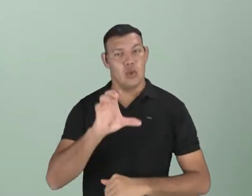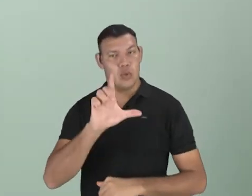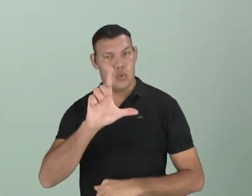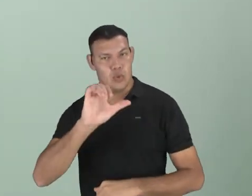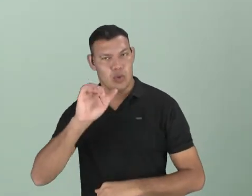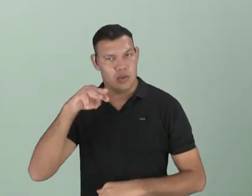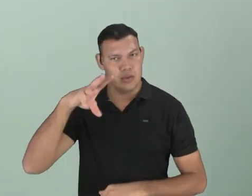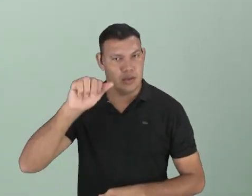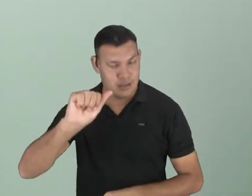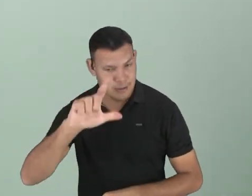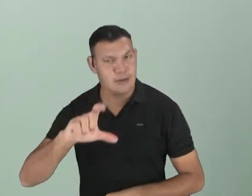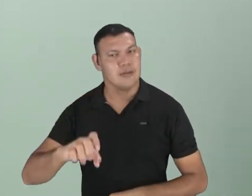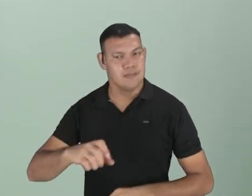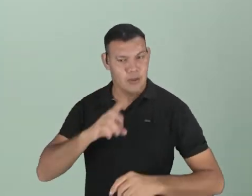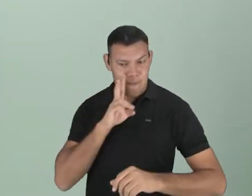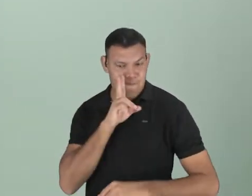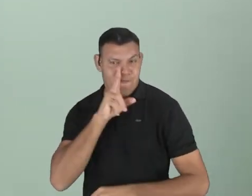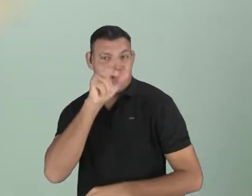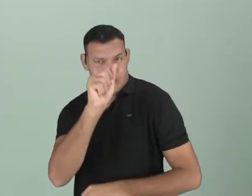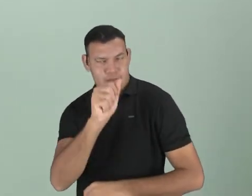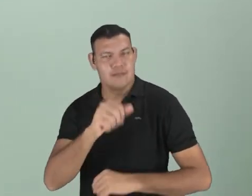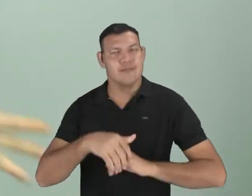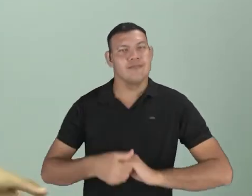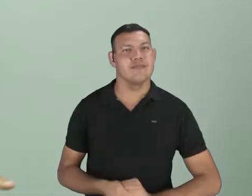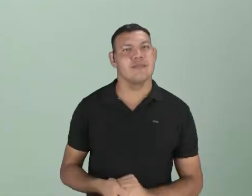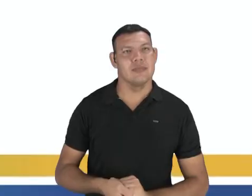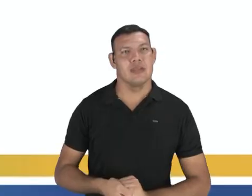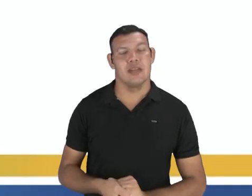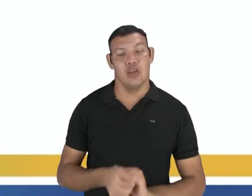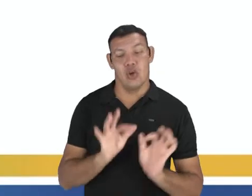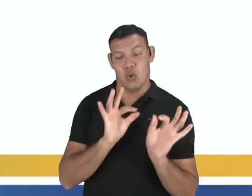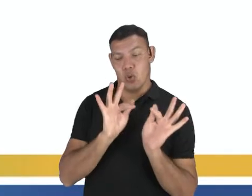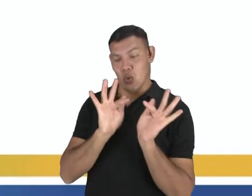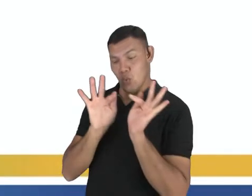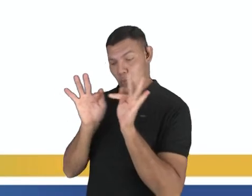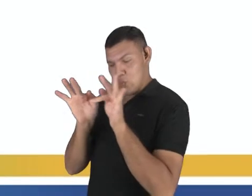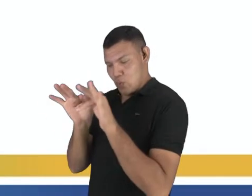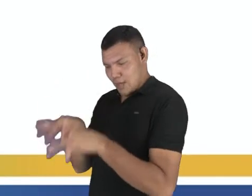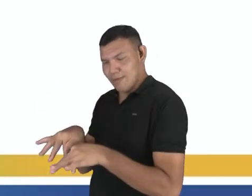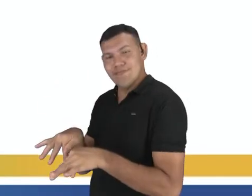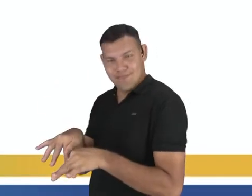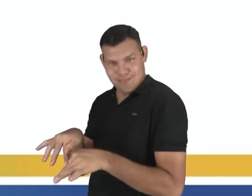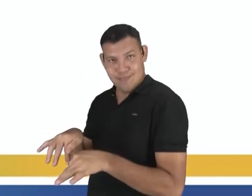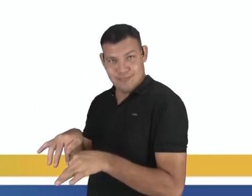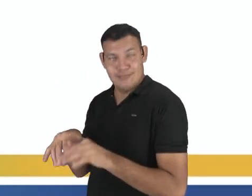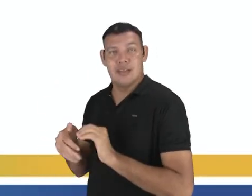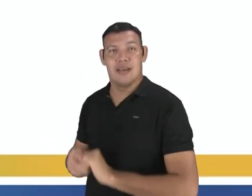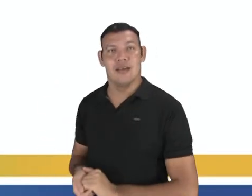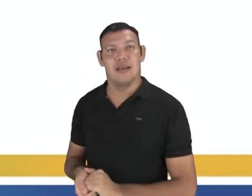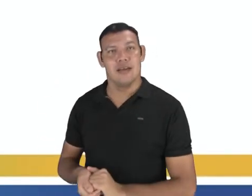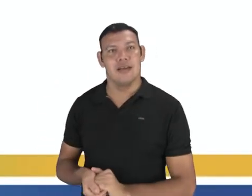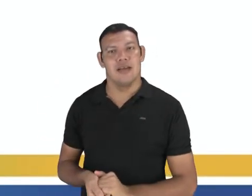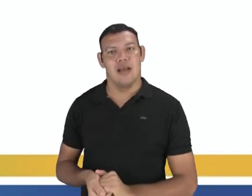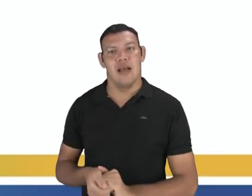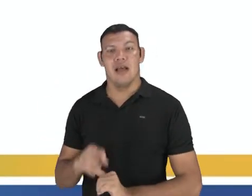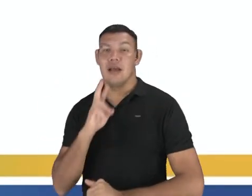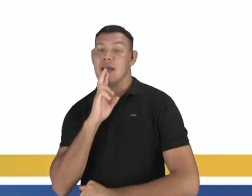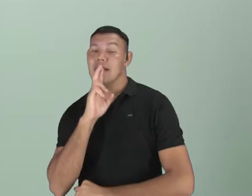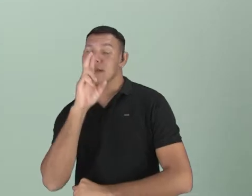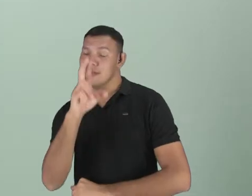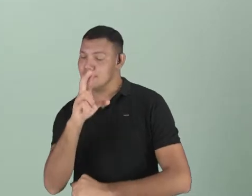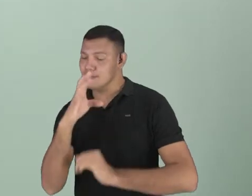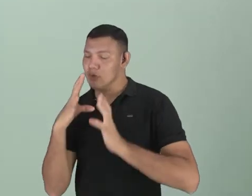de tensão ali dentro da nossa narrativa. O desfecho é a parte da narrativa que mostra a solução